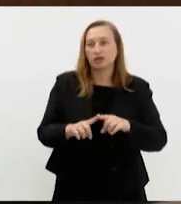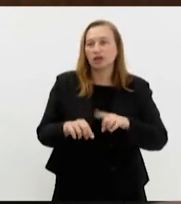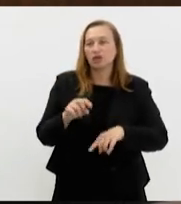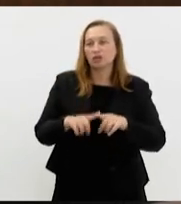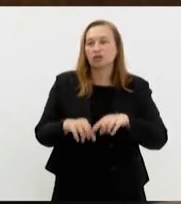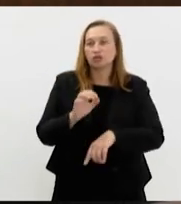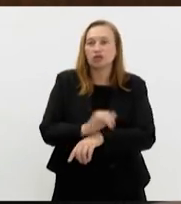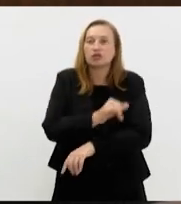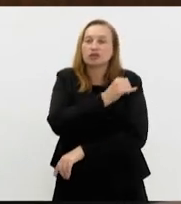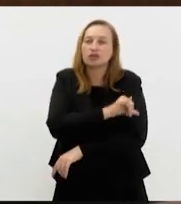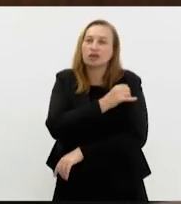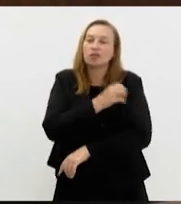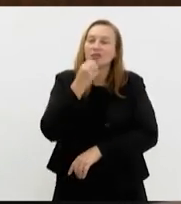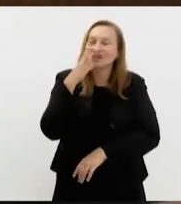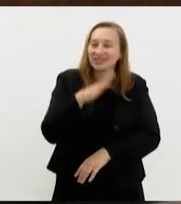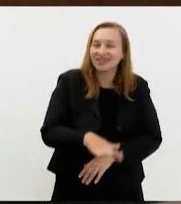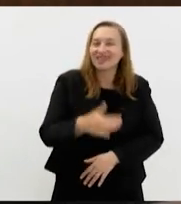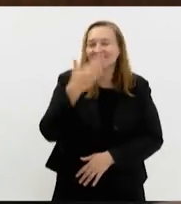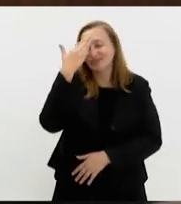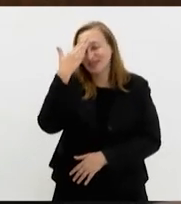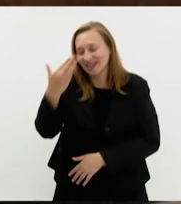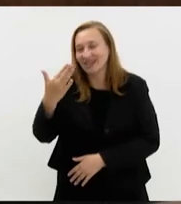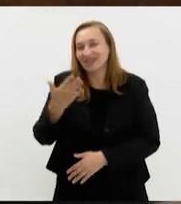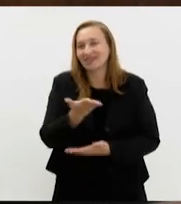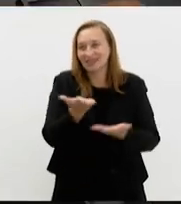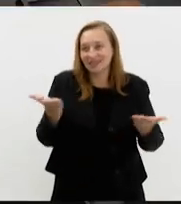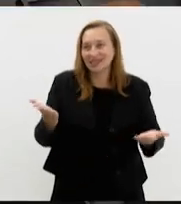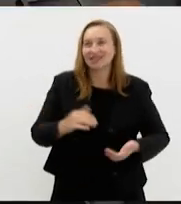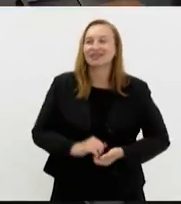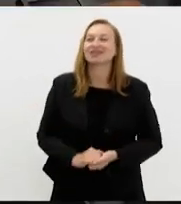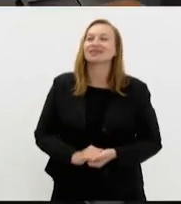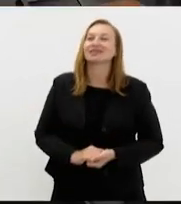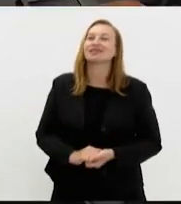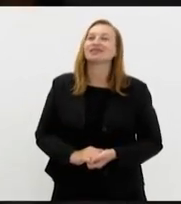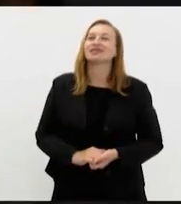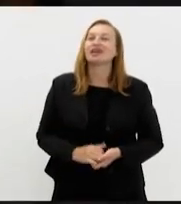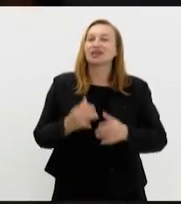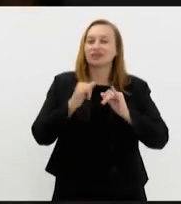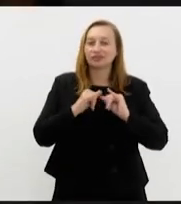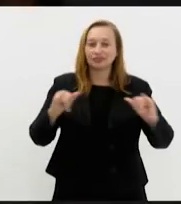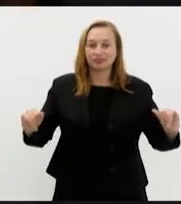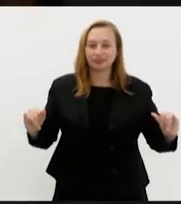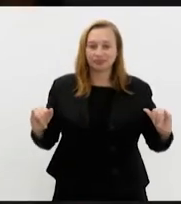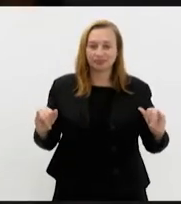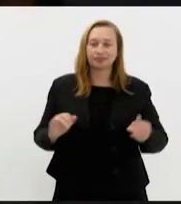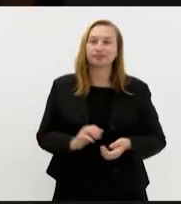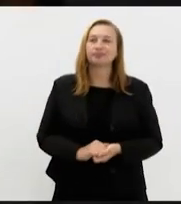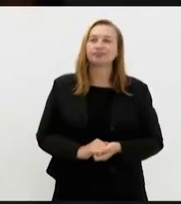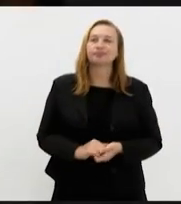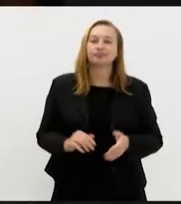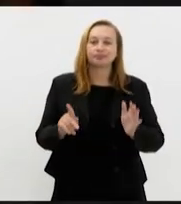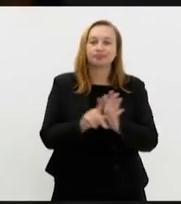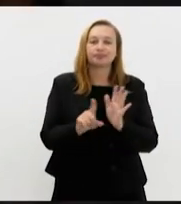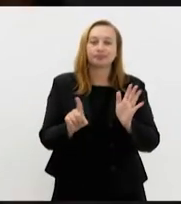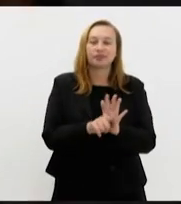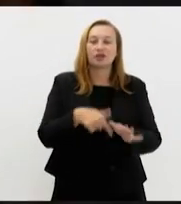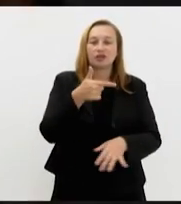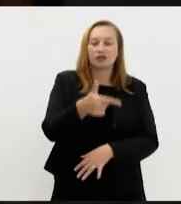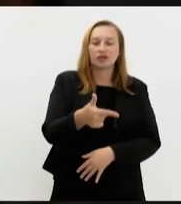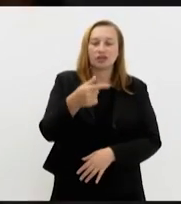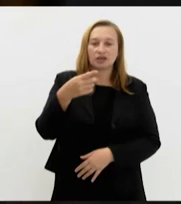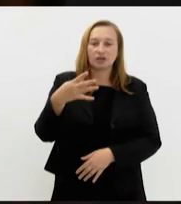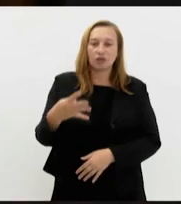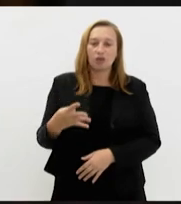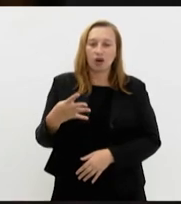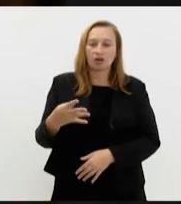tarde, muita gratidão a todos e todas. Anuncio projeto de lei